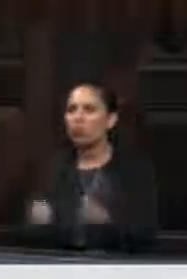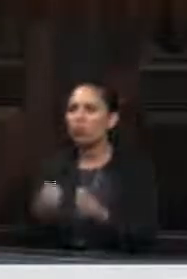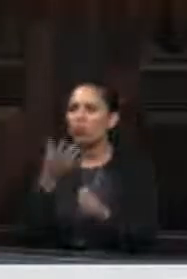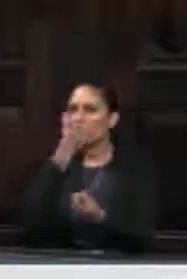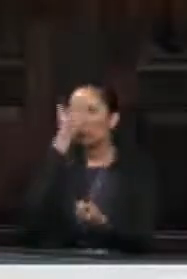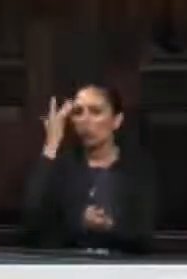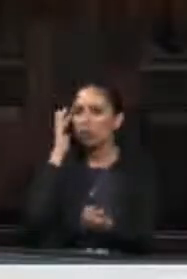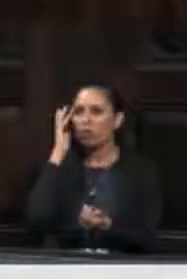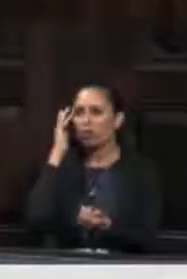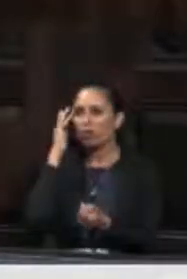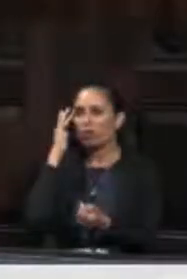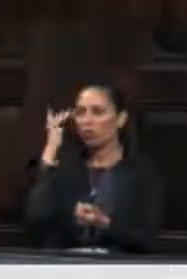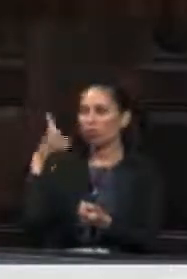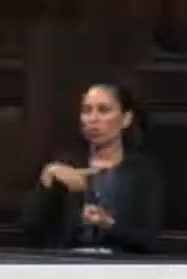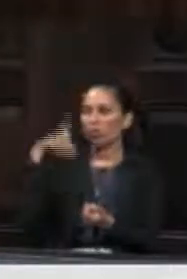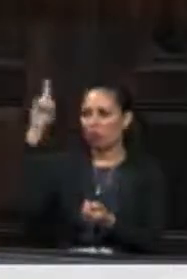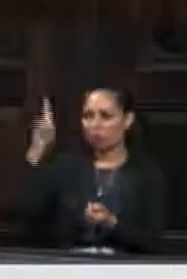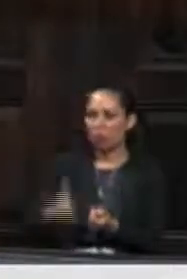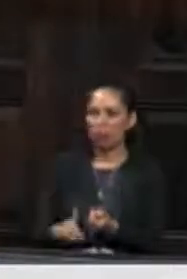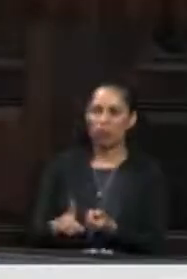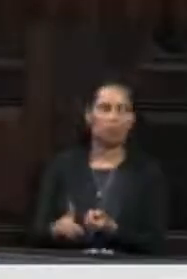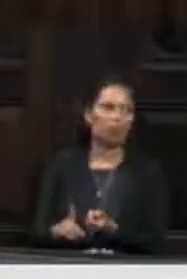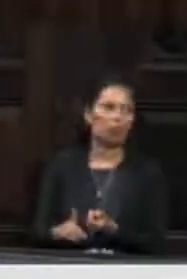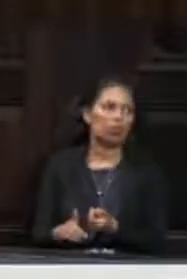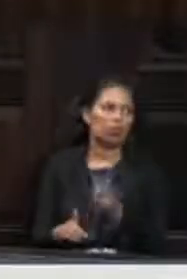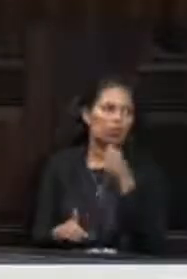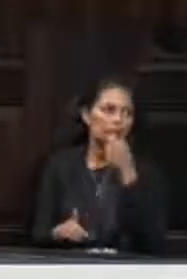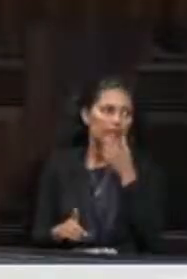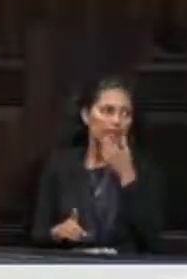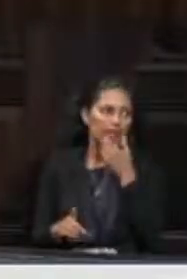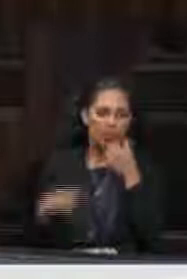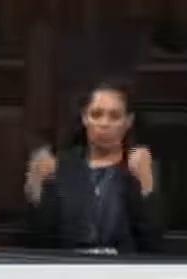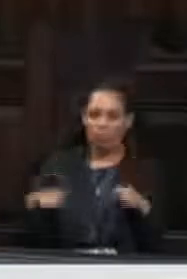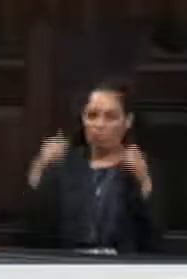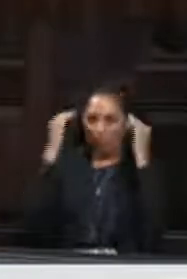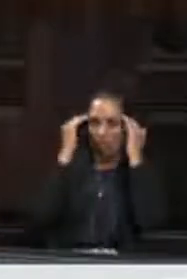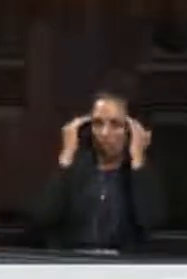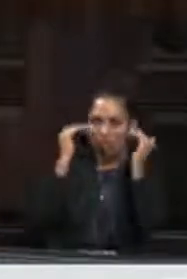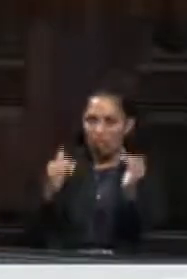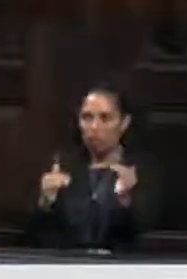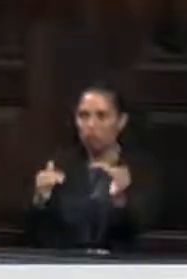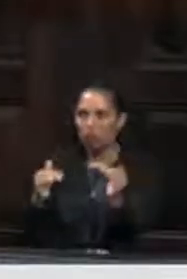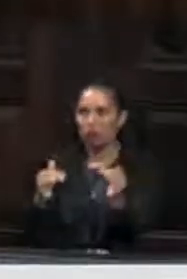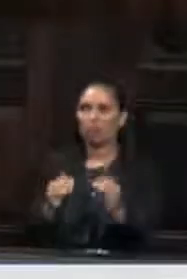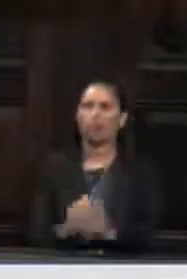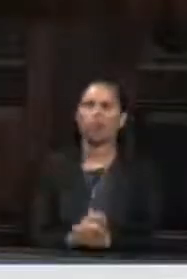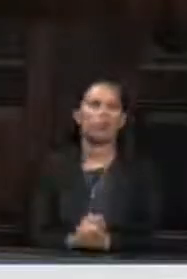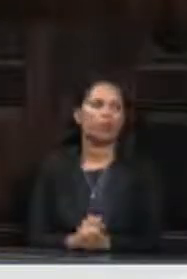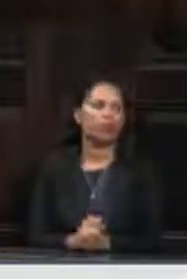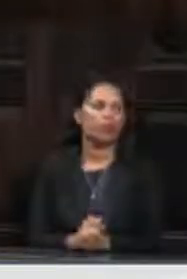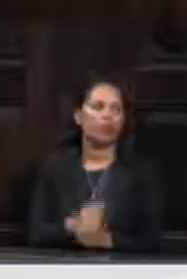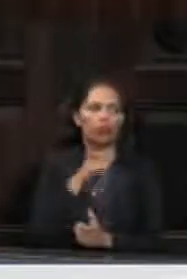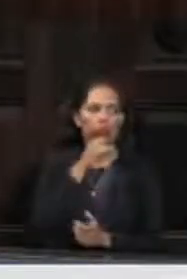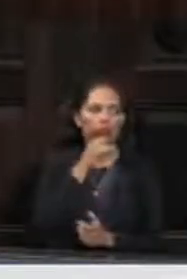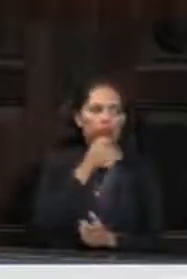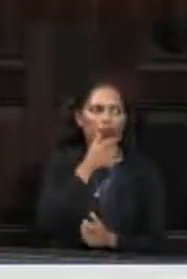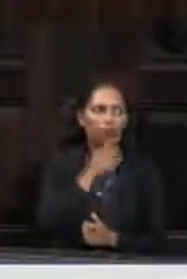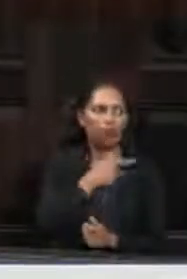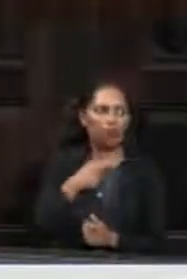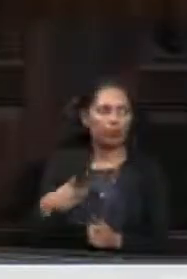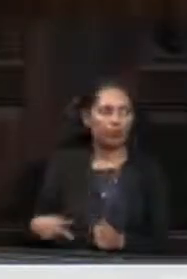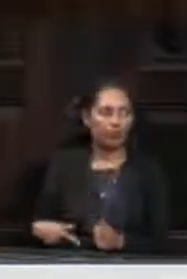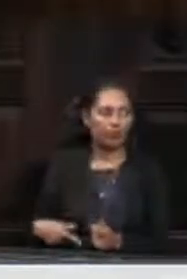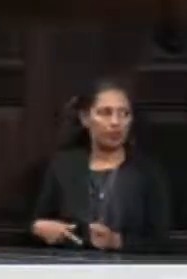pessoas têm o direito, têm seus direitos e devem ser respeitados. Aliás, senhor presidente, não